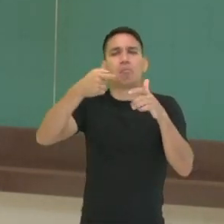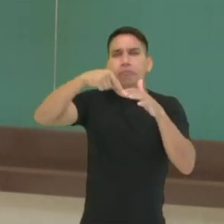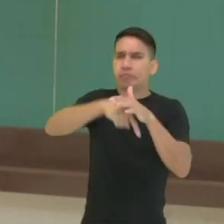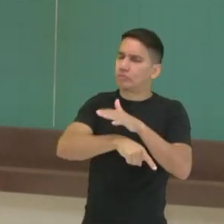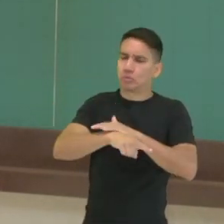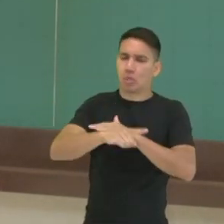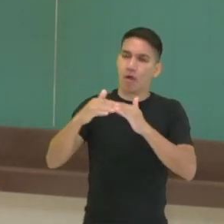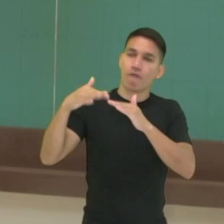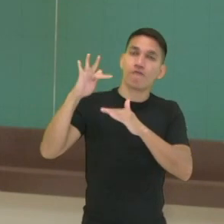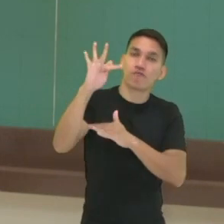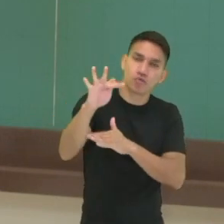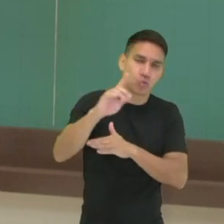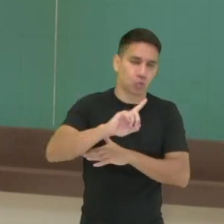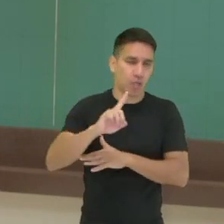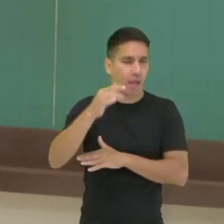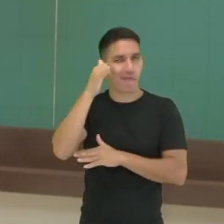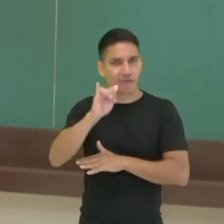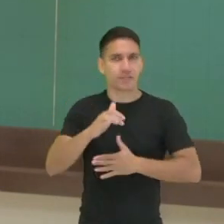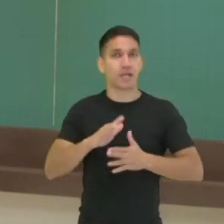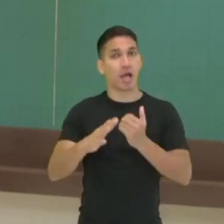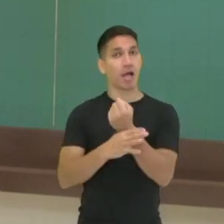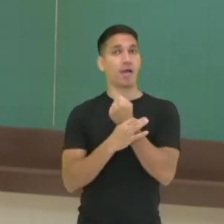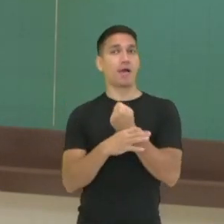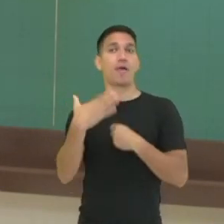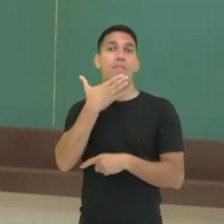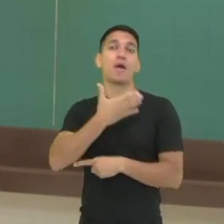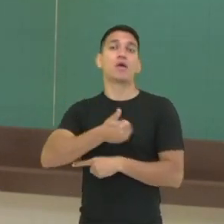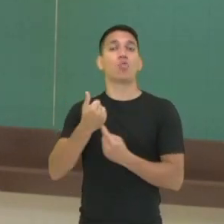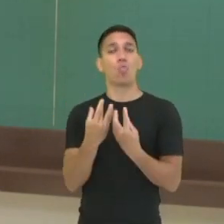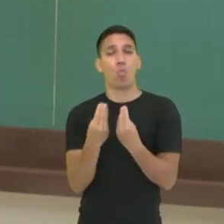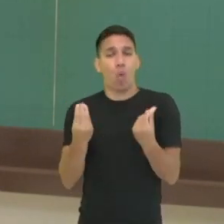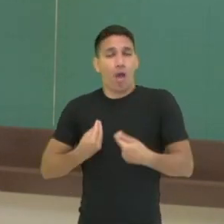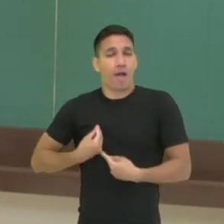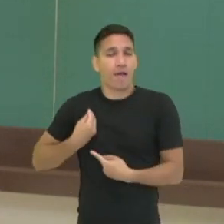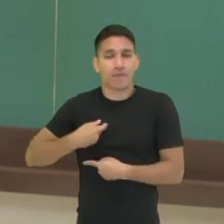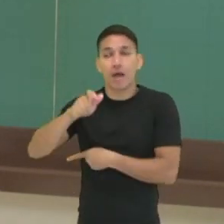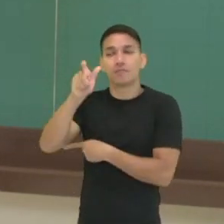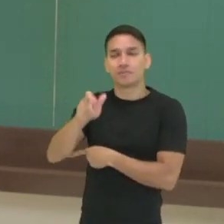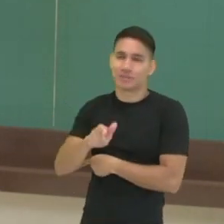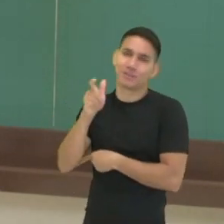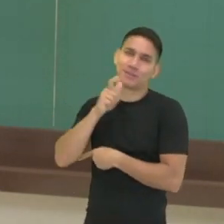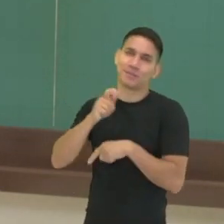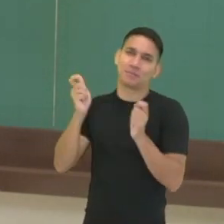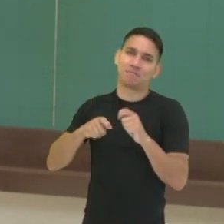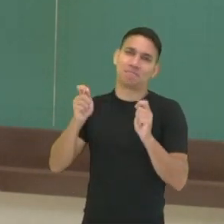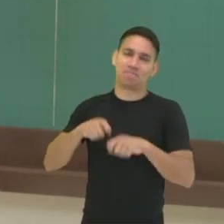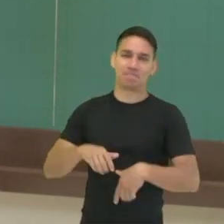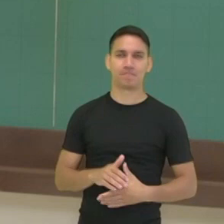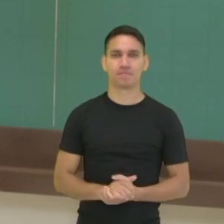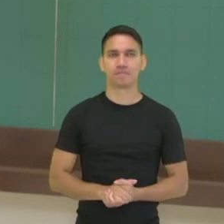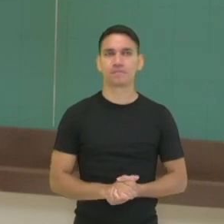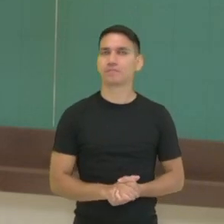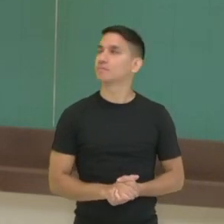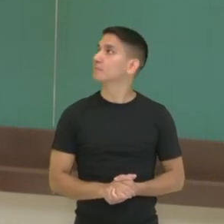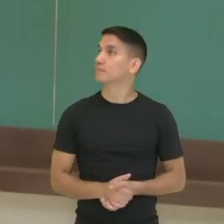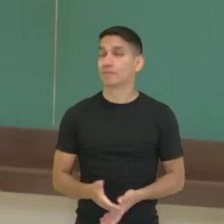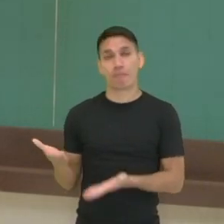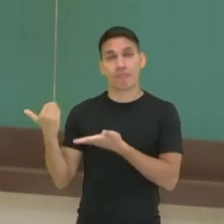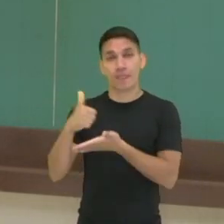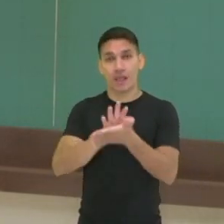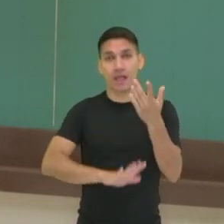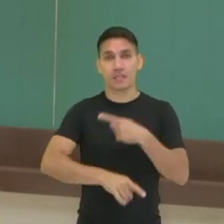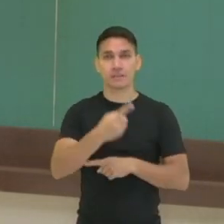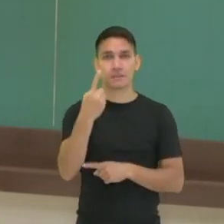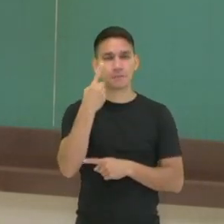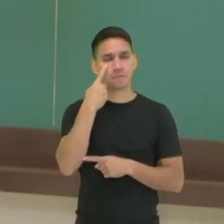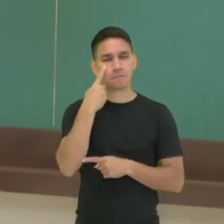para frente. Ou seja, garantindo uma melhor qualidade de vida para o paciente. E aqui nós vamos para a